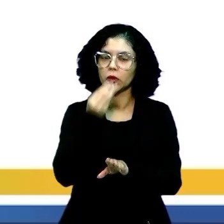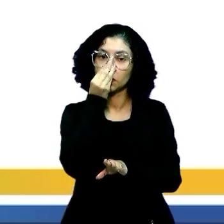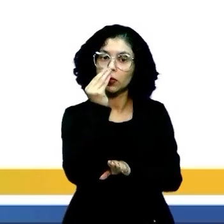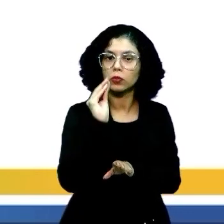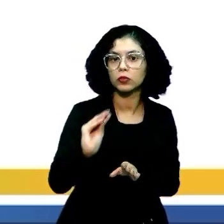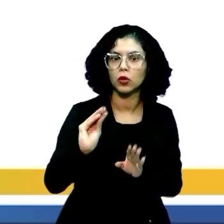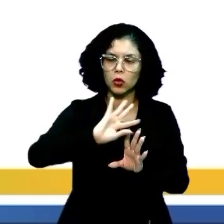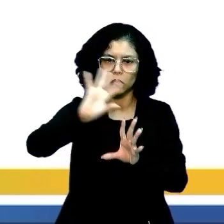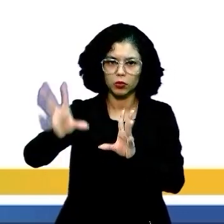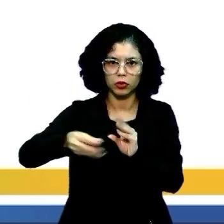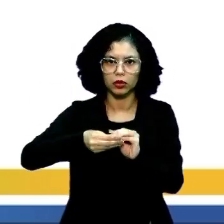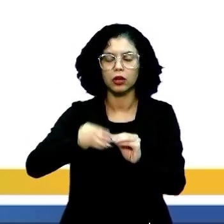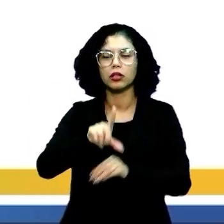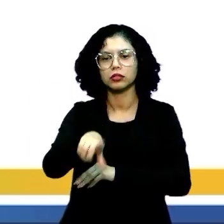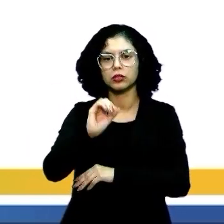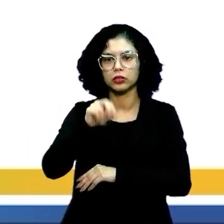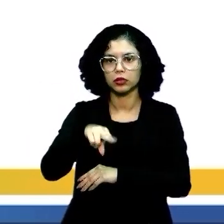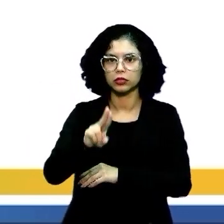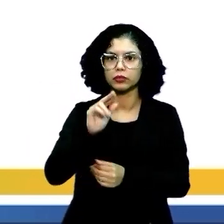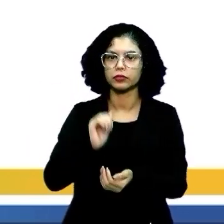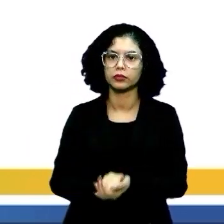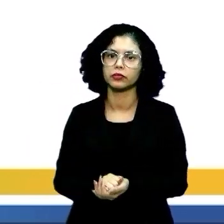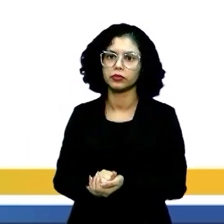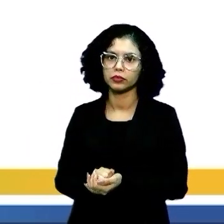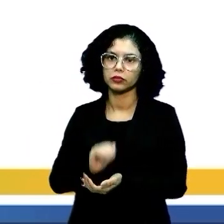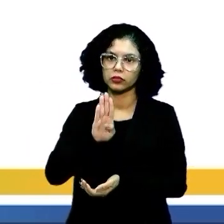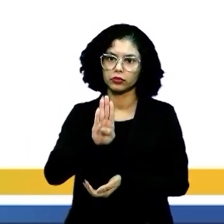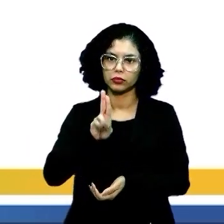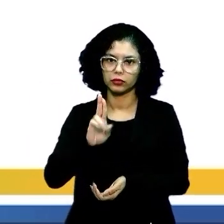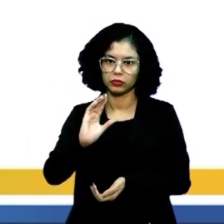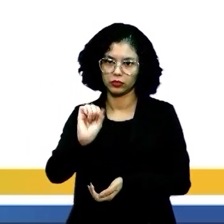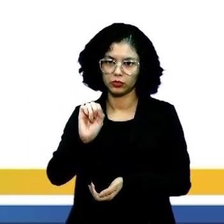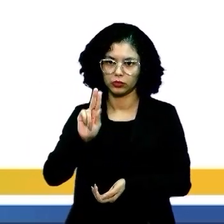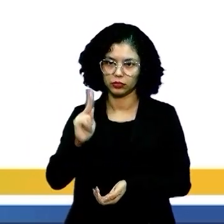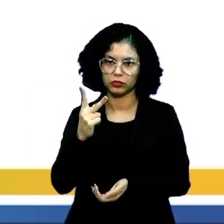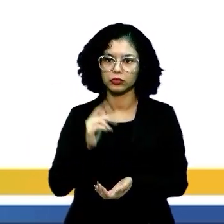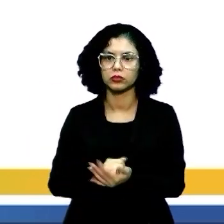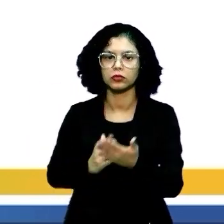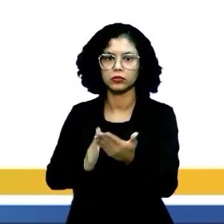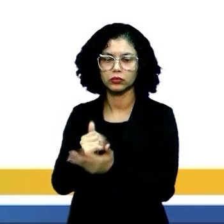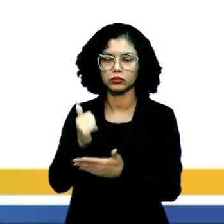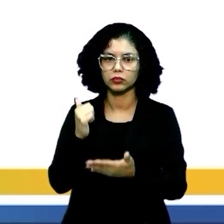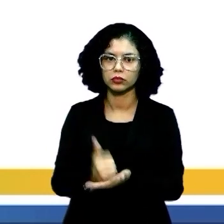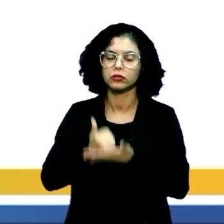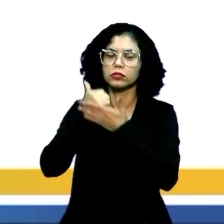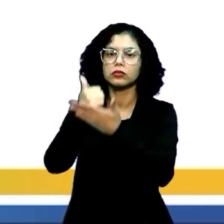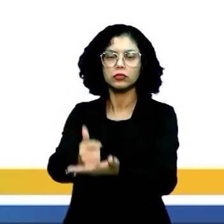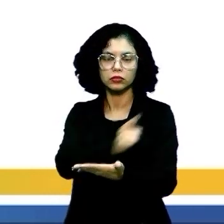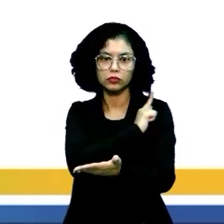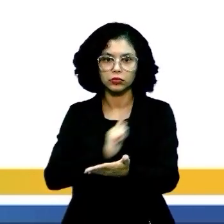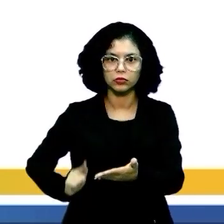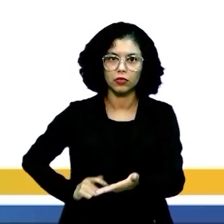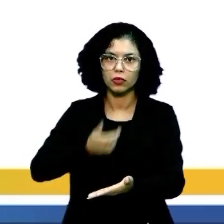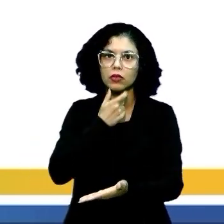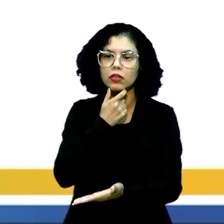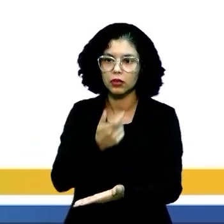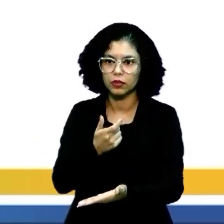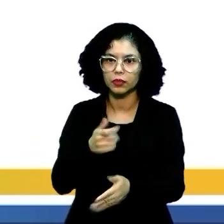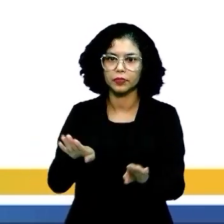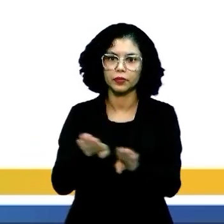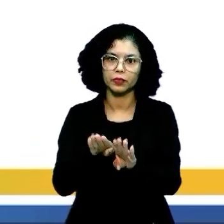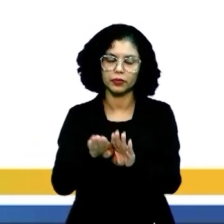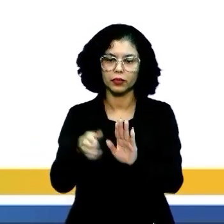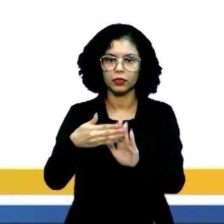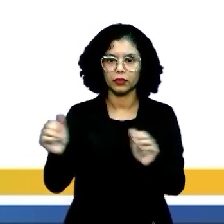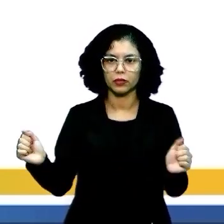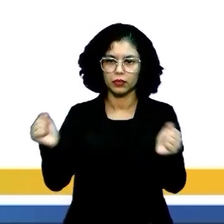ignorando completamente a decisão da ONU, o então presidente George W. Bush buscou o apoio do governo britânico